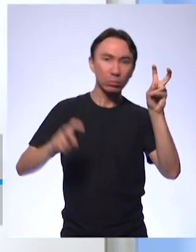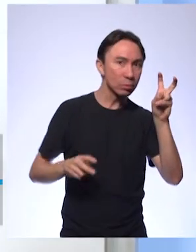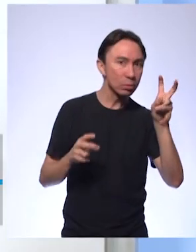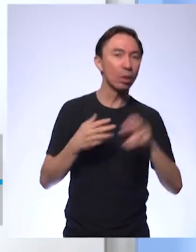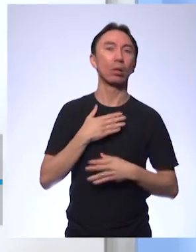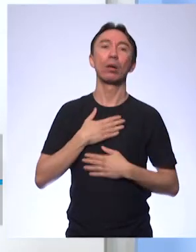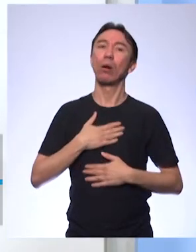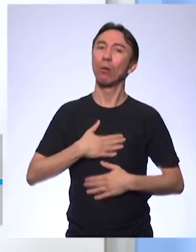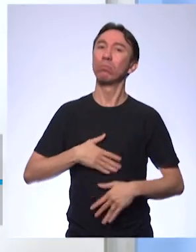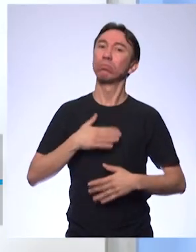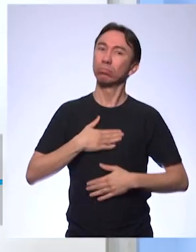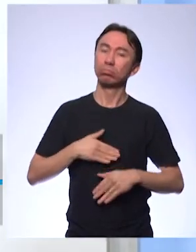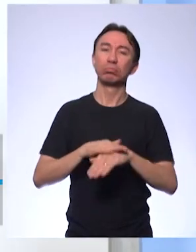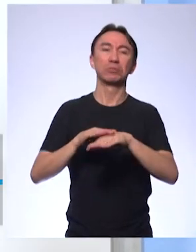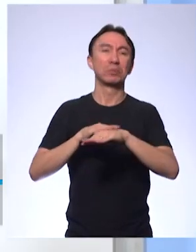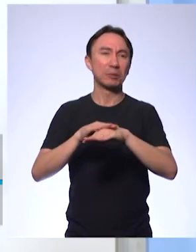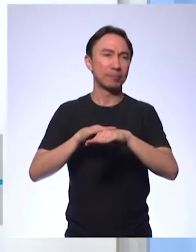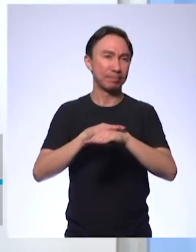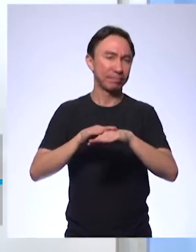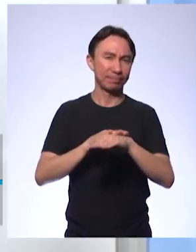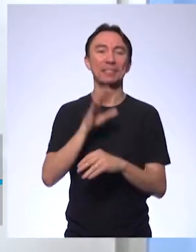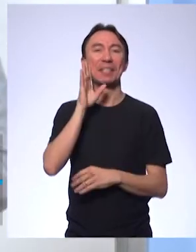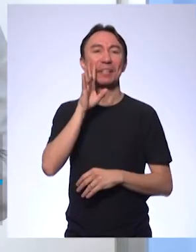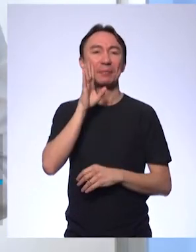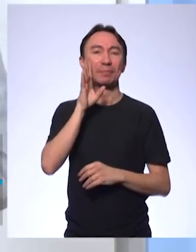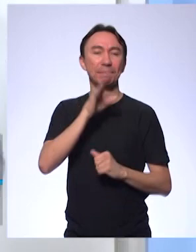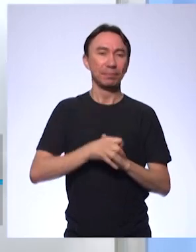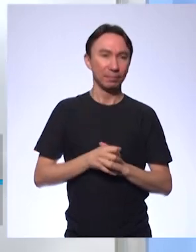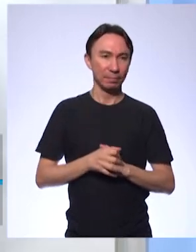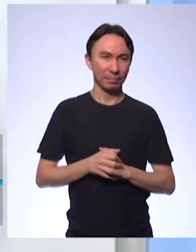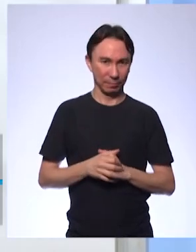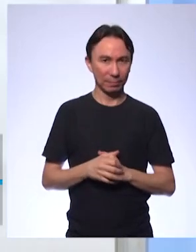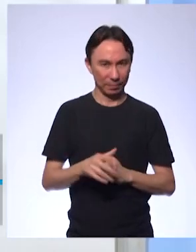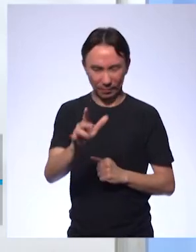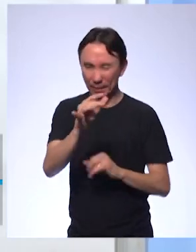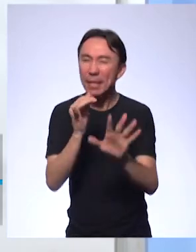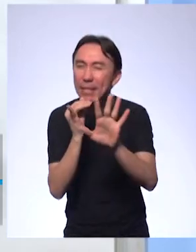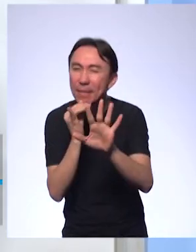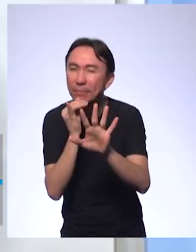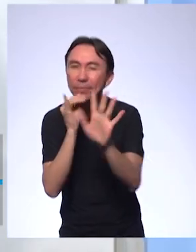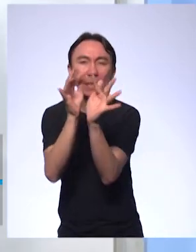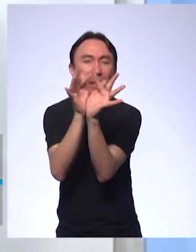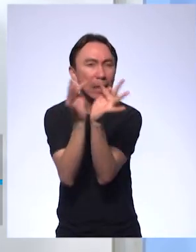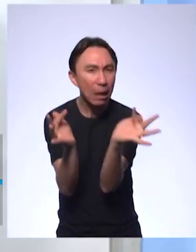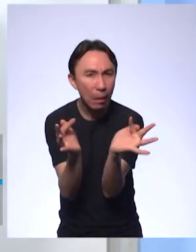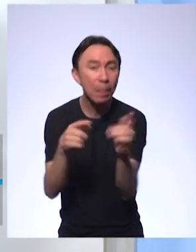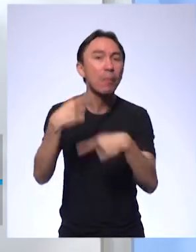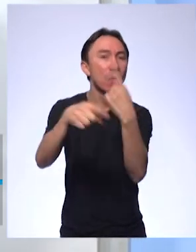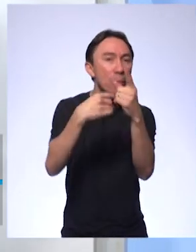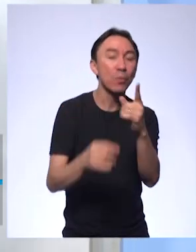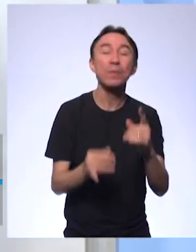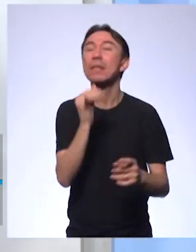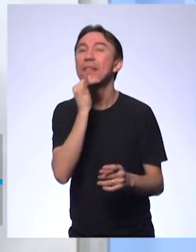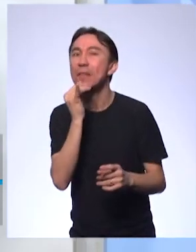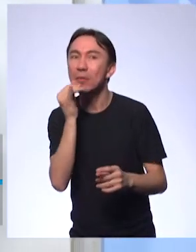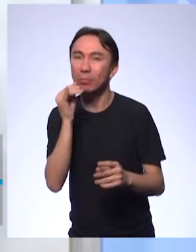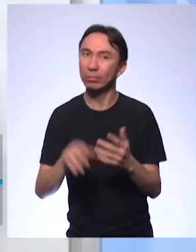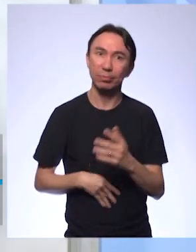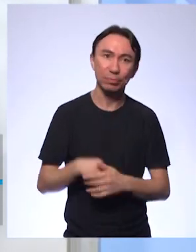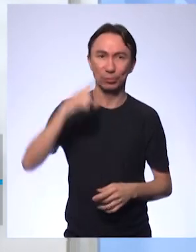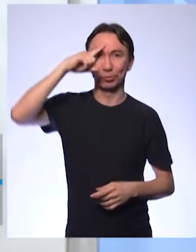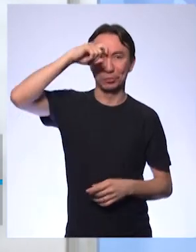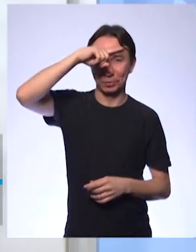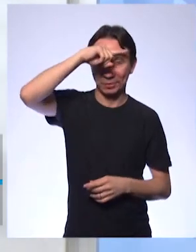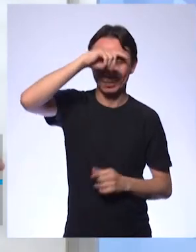isso. Legal. Bom, eu vou te dar um exemplo bem simples e depois um exemplo bem dramático. Primeiro é o seguinte,